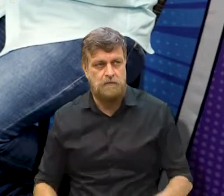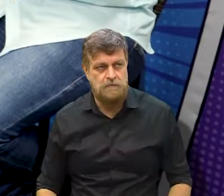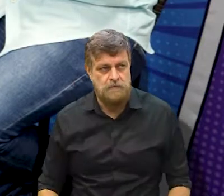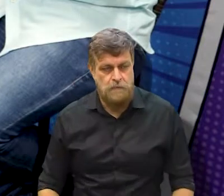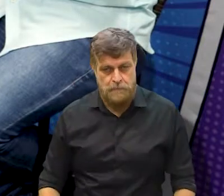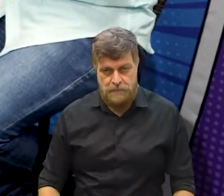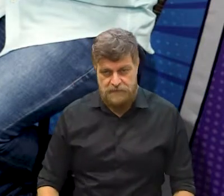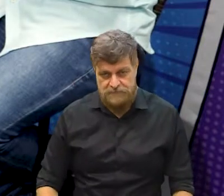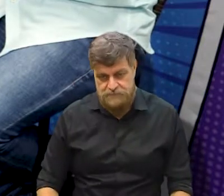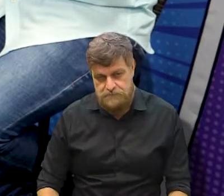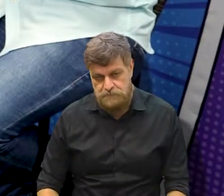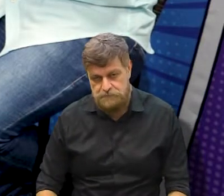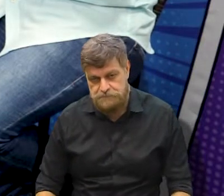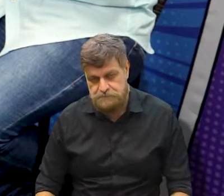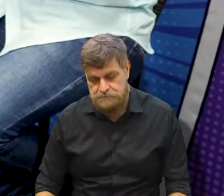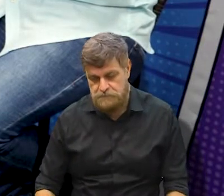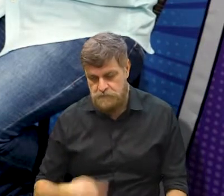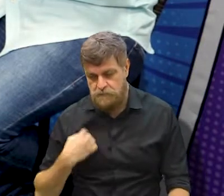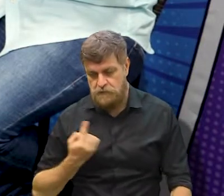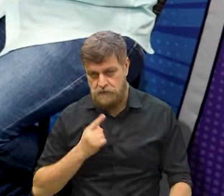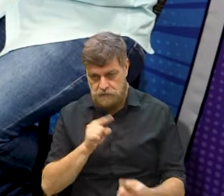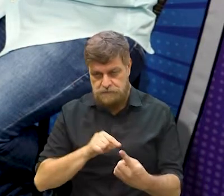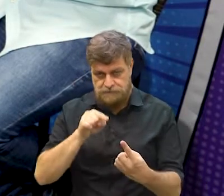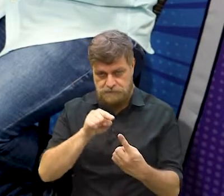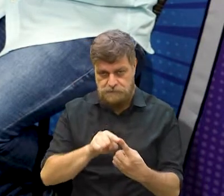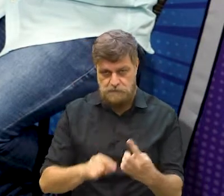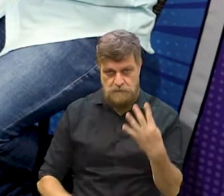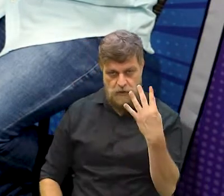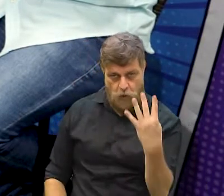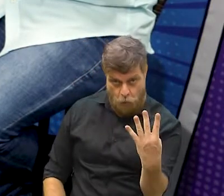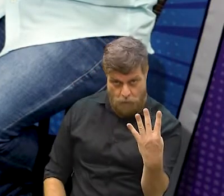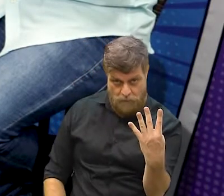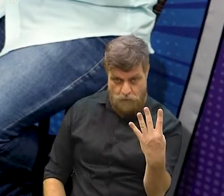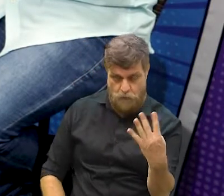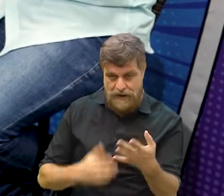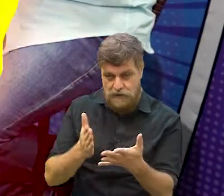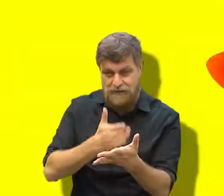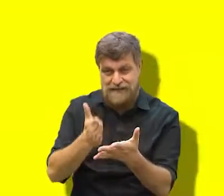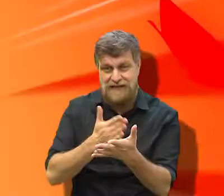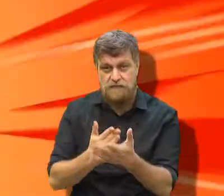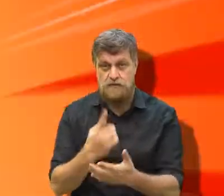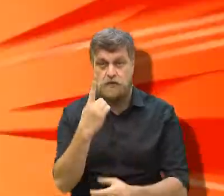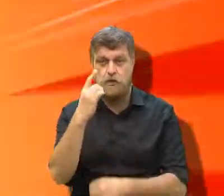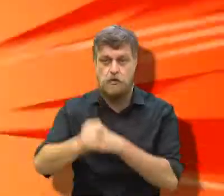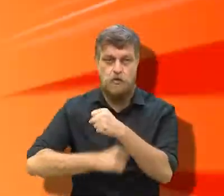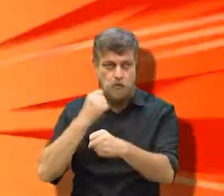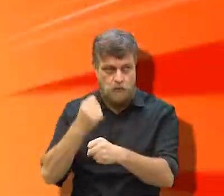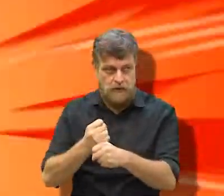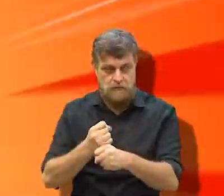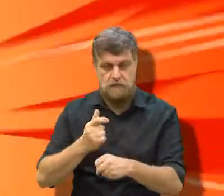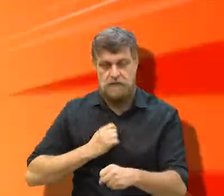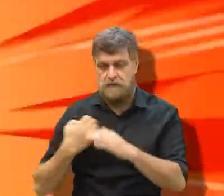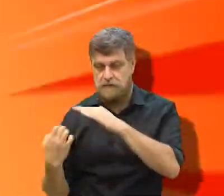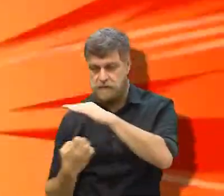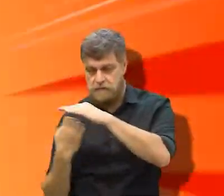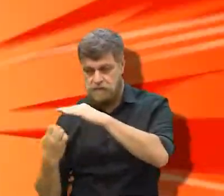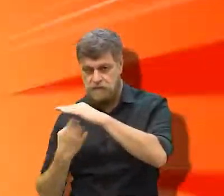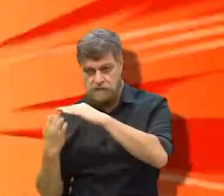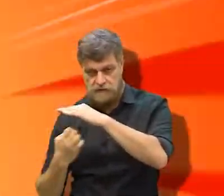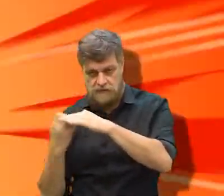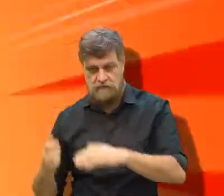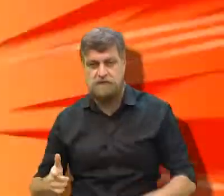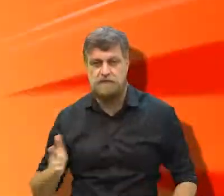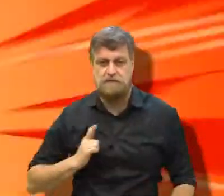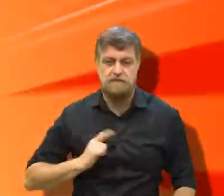Então, a nossa meta é fazer 4 quadrinhos por ano, né? A empresa Fanbrás manda para